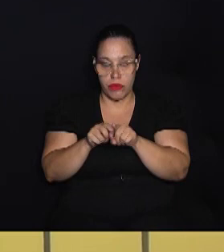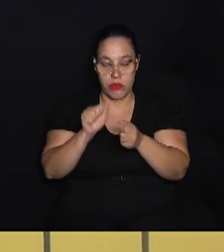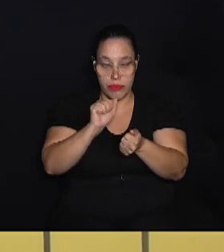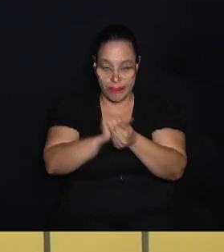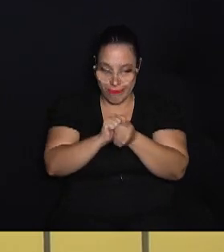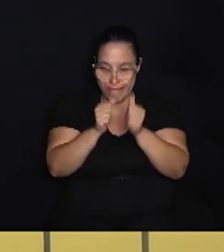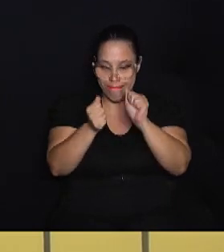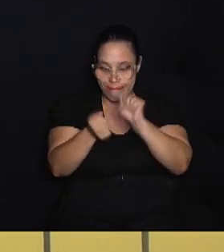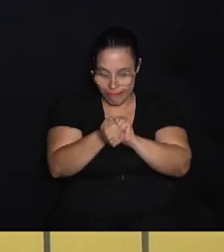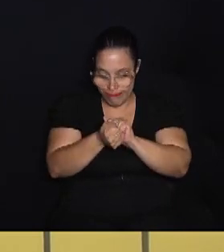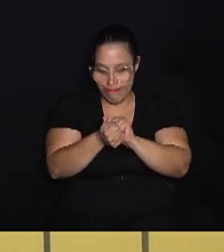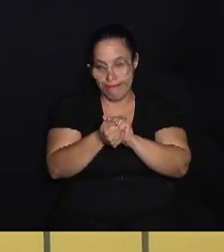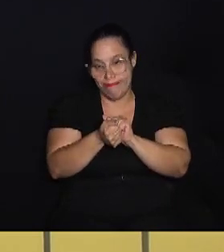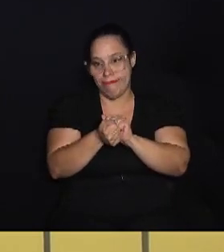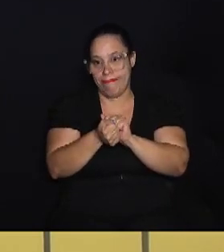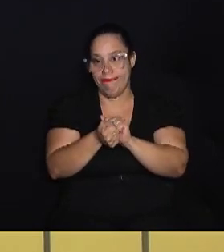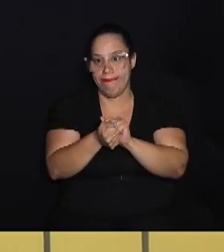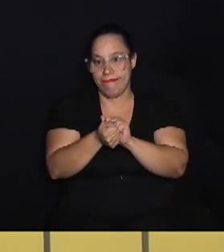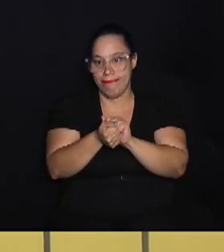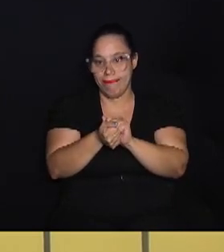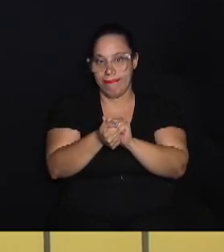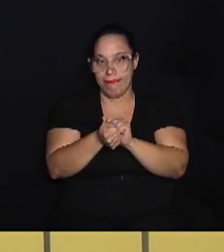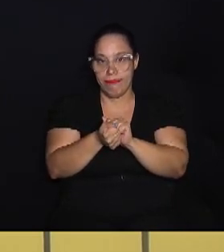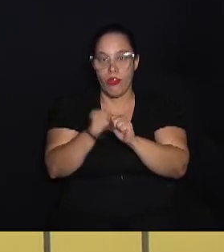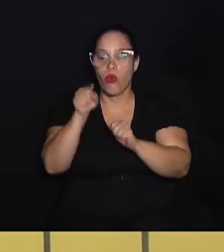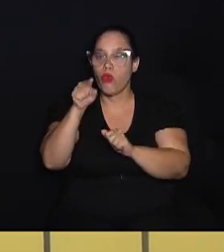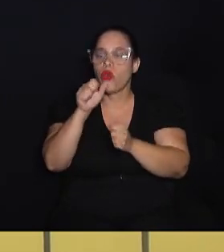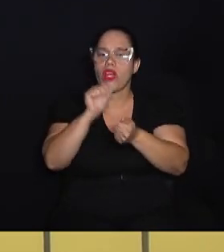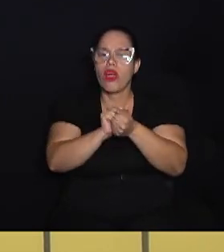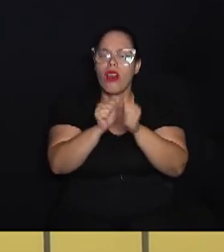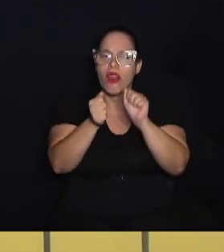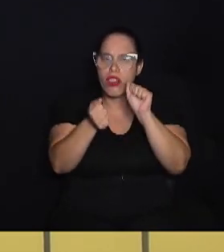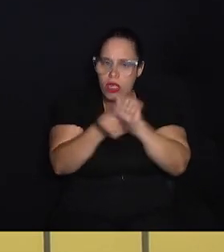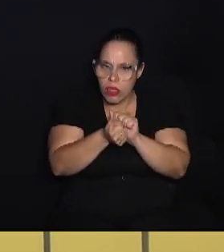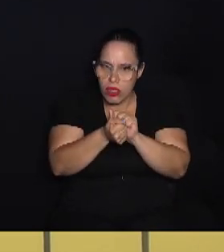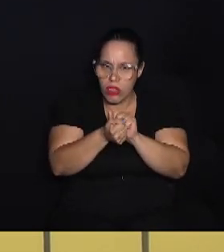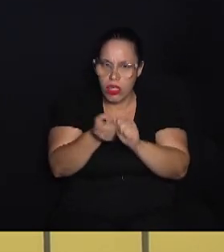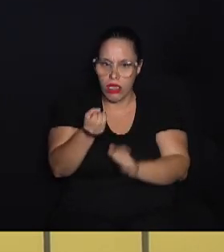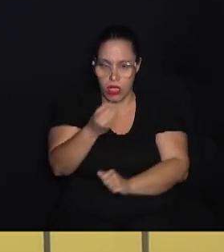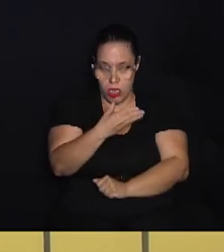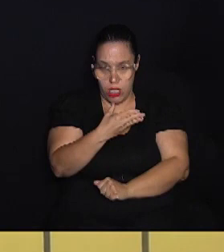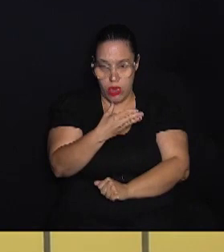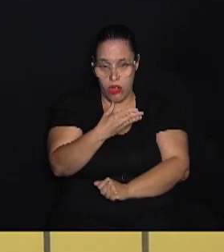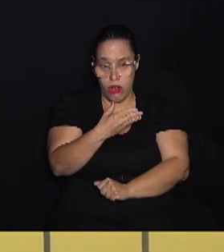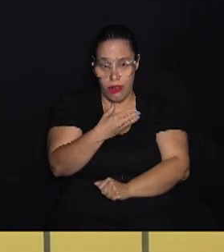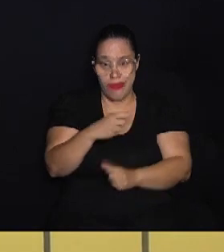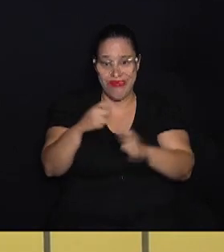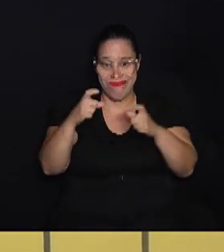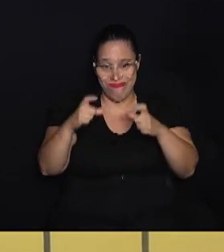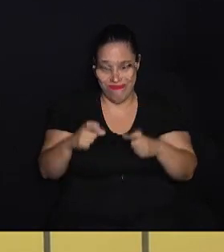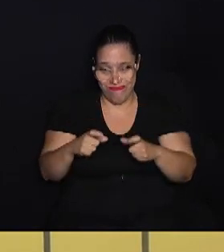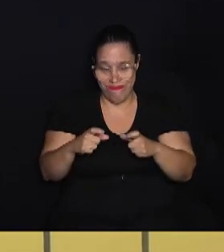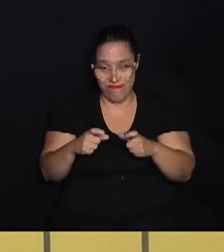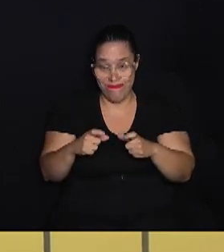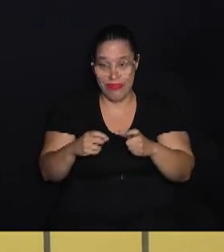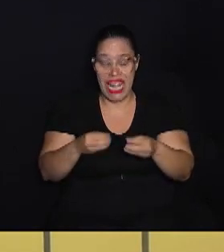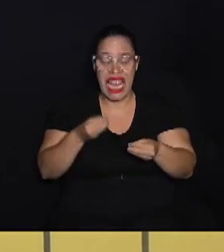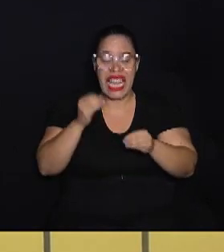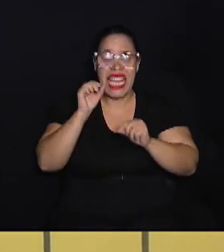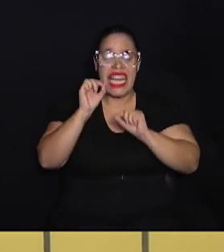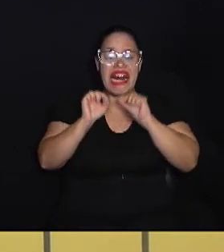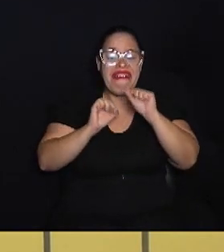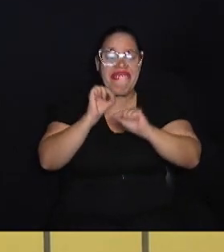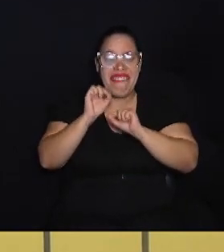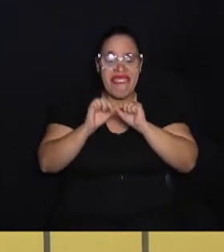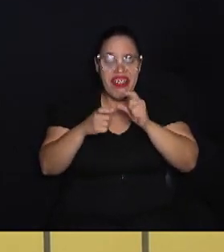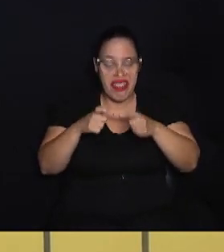adaptação, que é você se adaptar a essa nova situação, né? Que estratégias